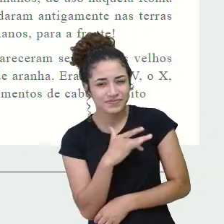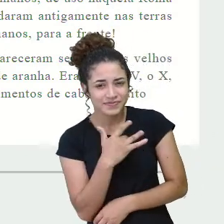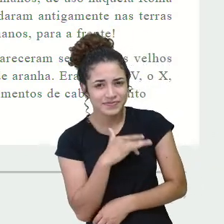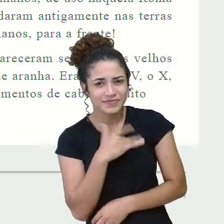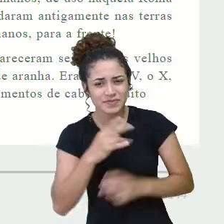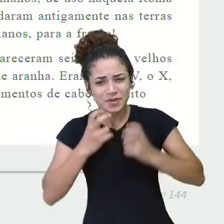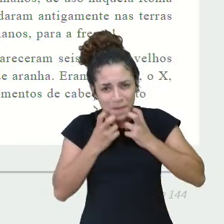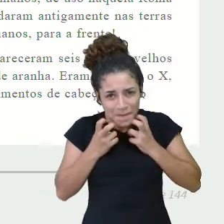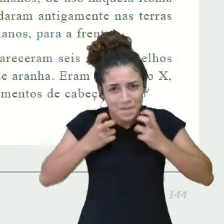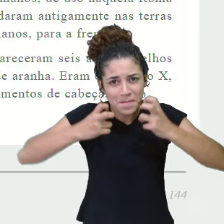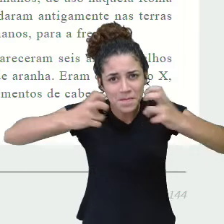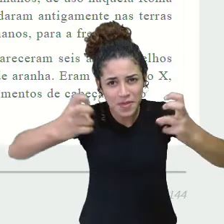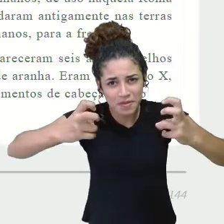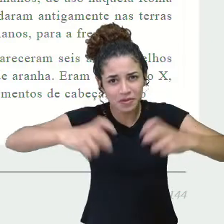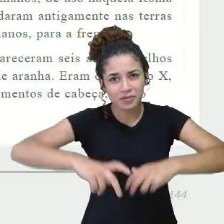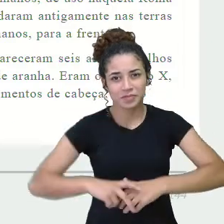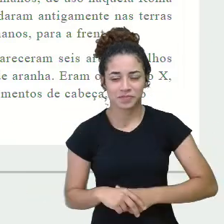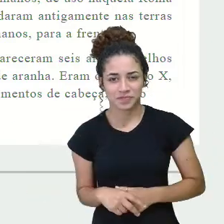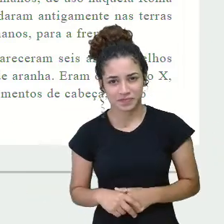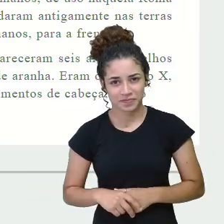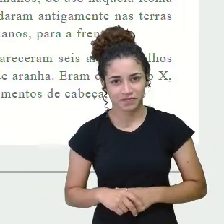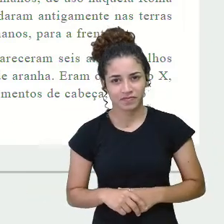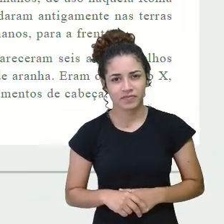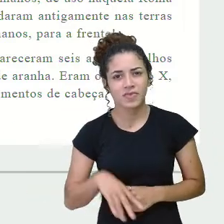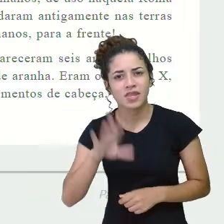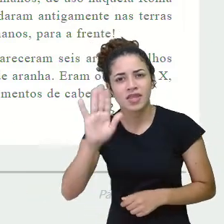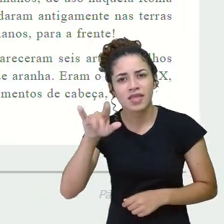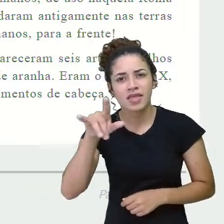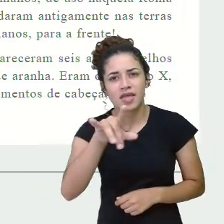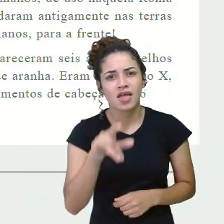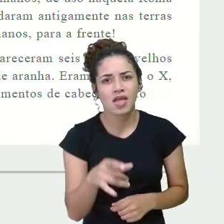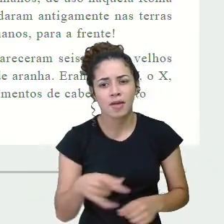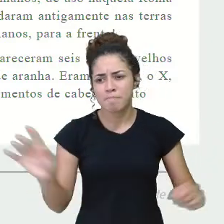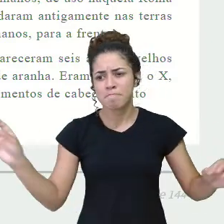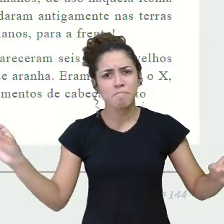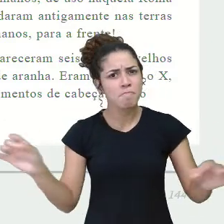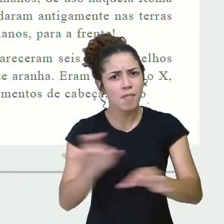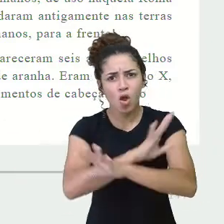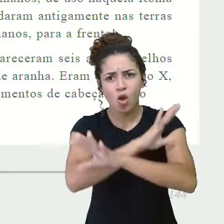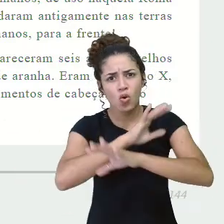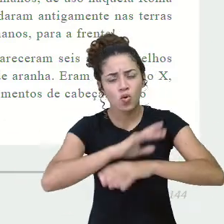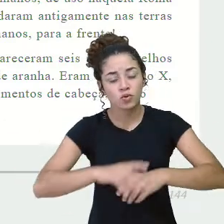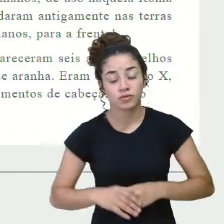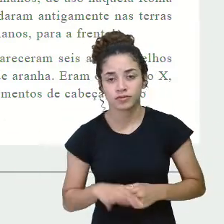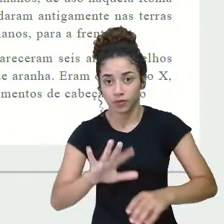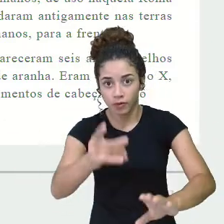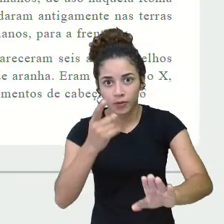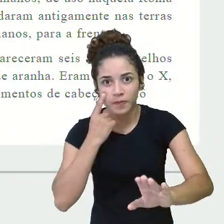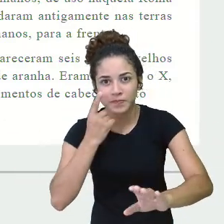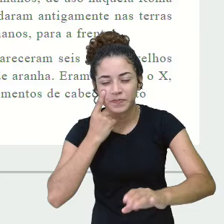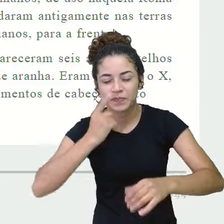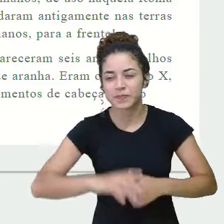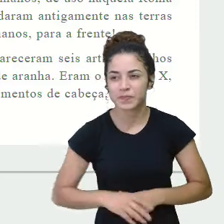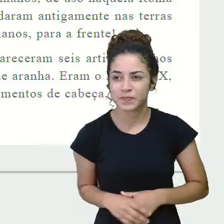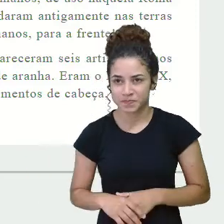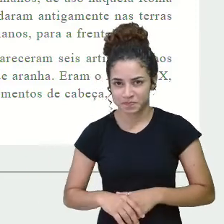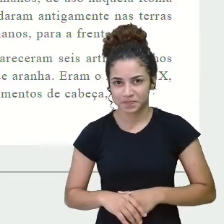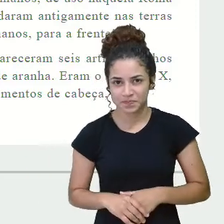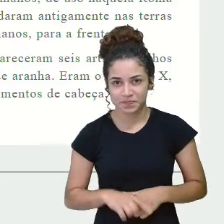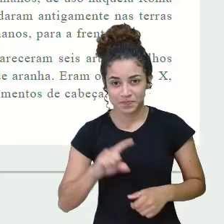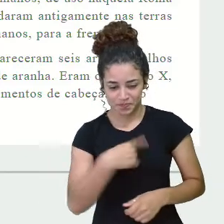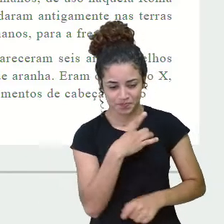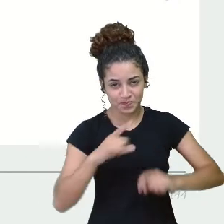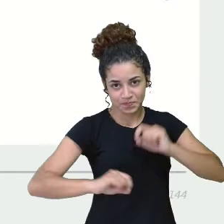vozeirão paquiderme africano. É um sinal e pronto. Aí vejam. Aí